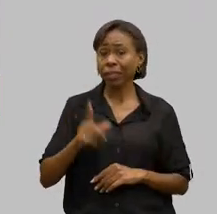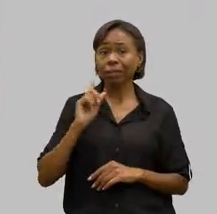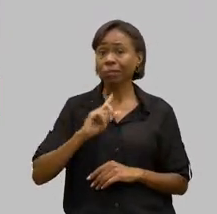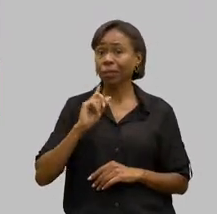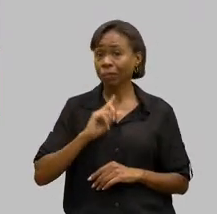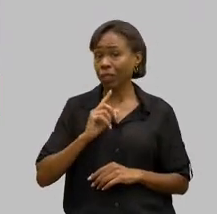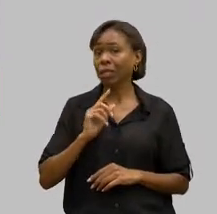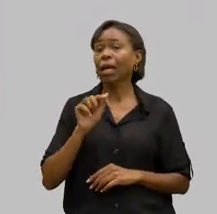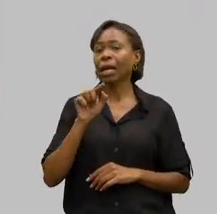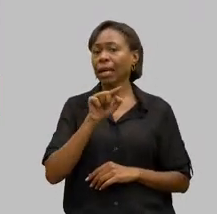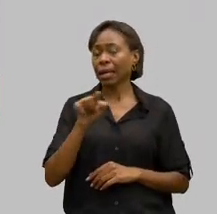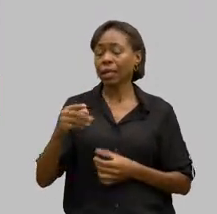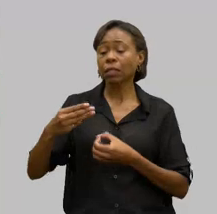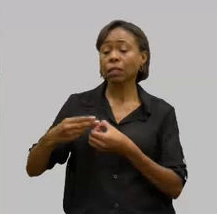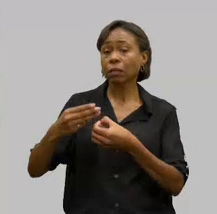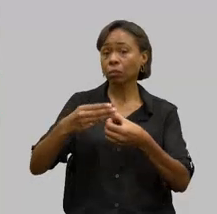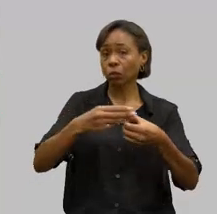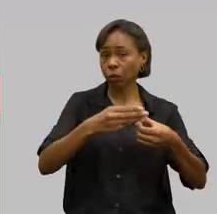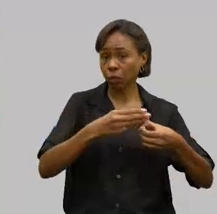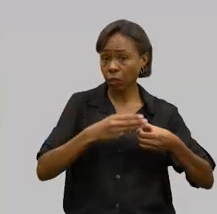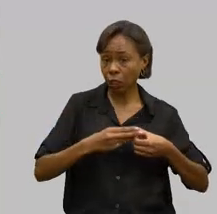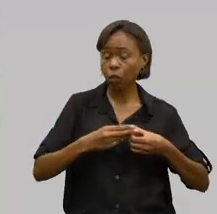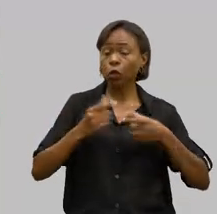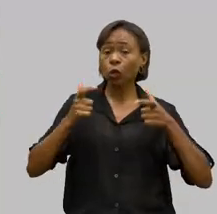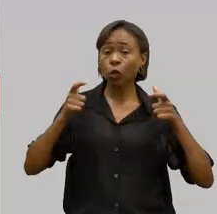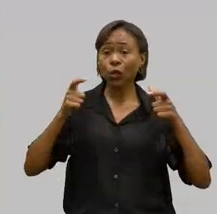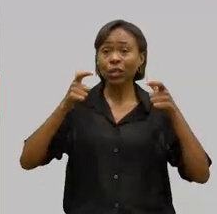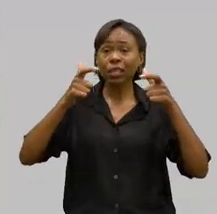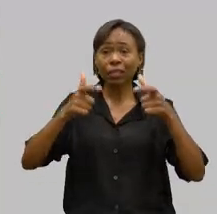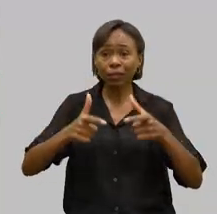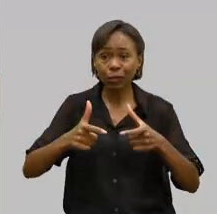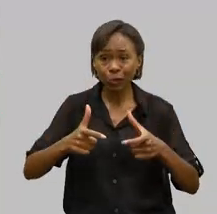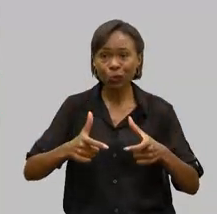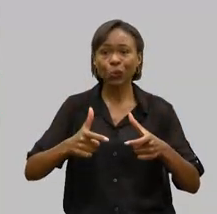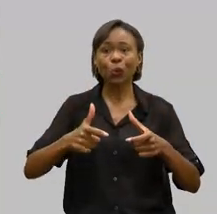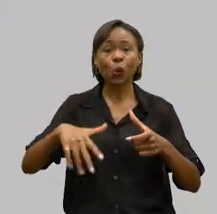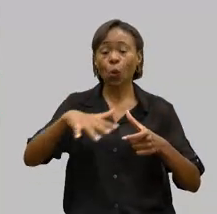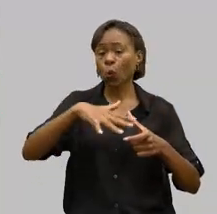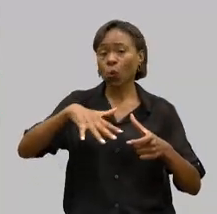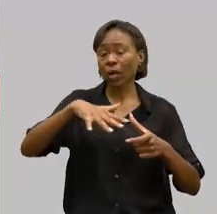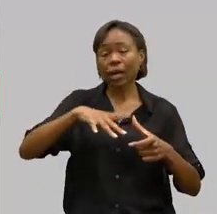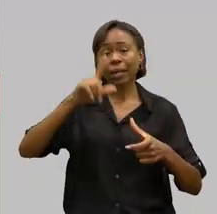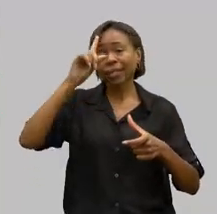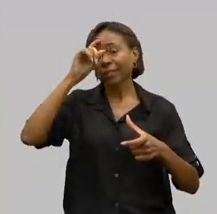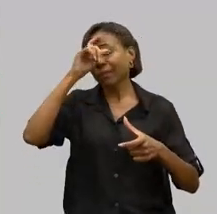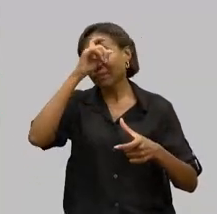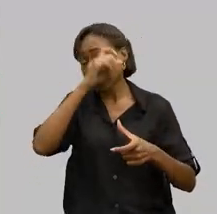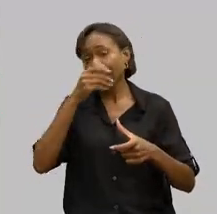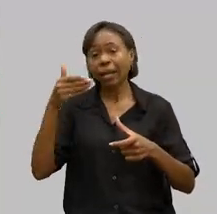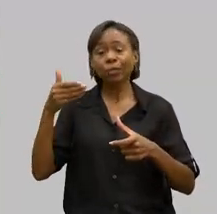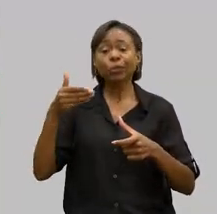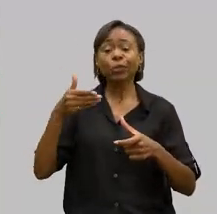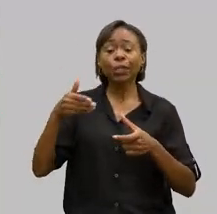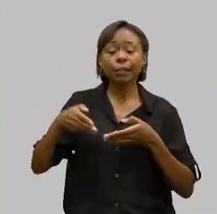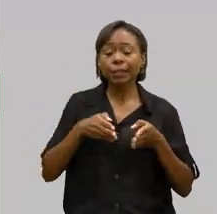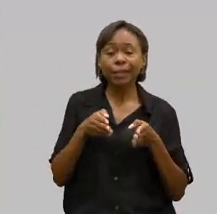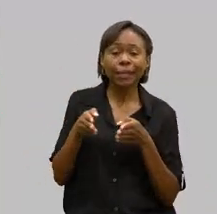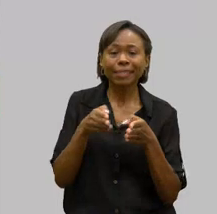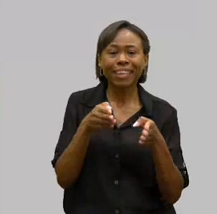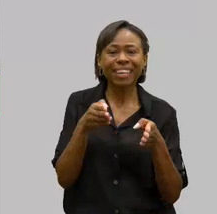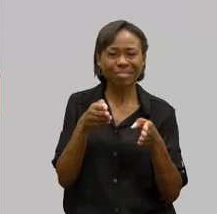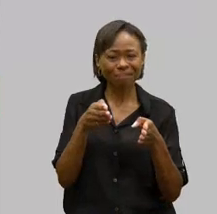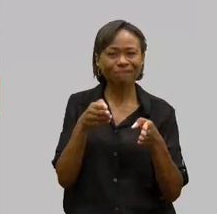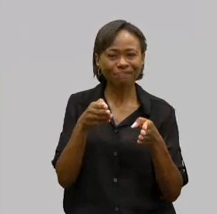em municípios, em territórios, com dificuldade de acesso por estrada e mais